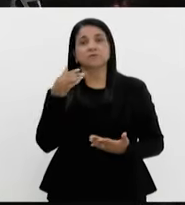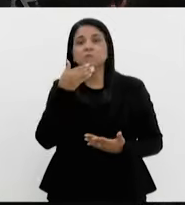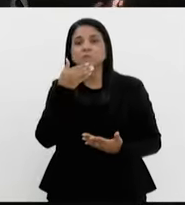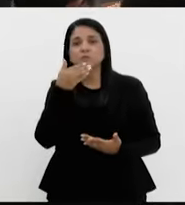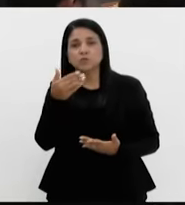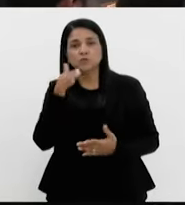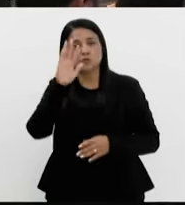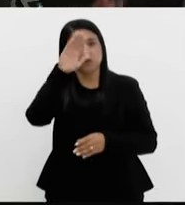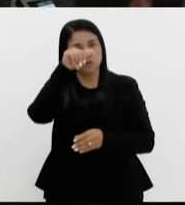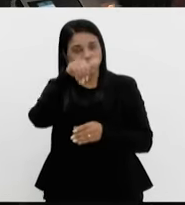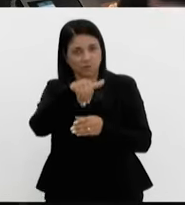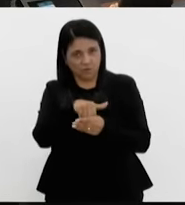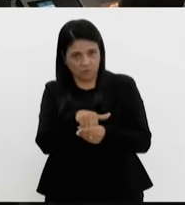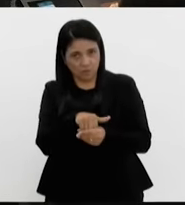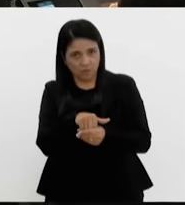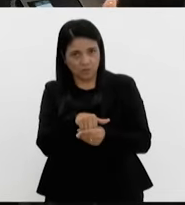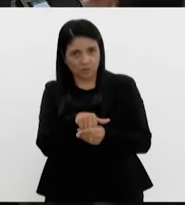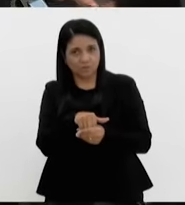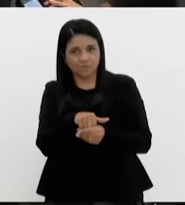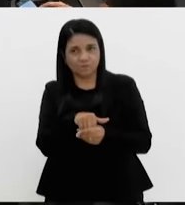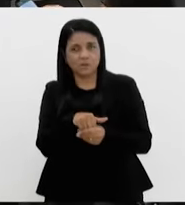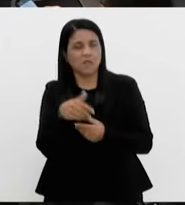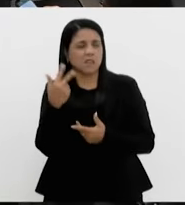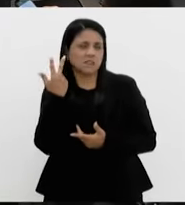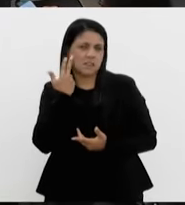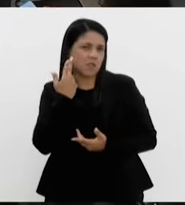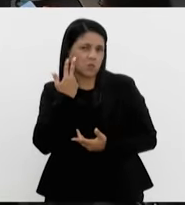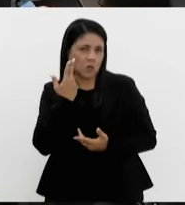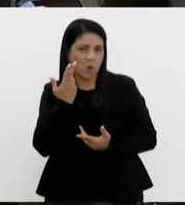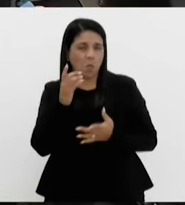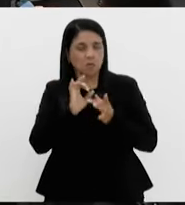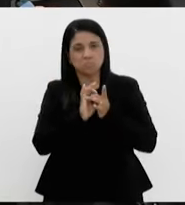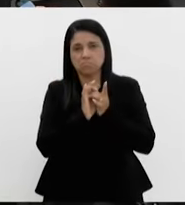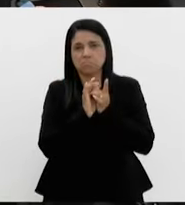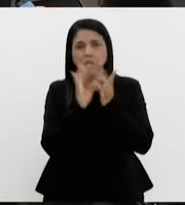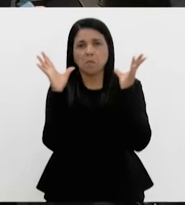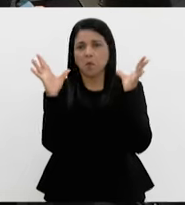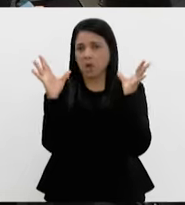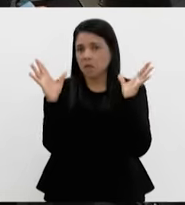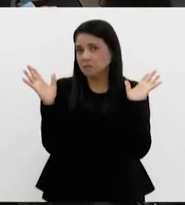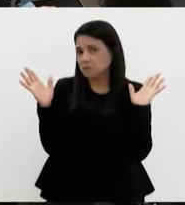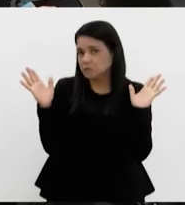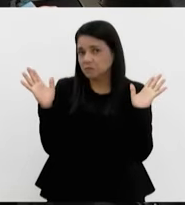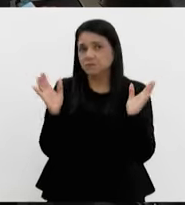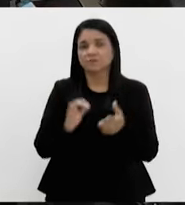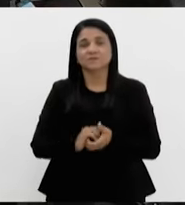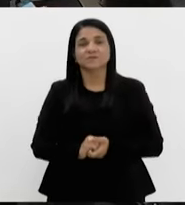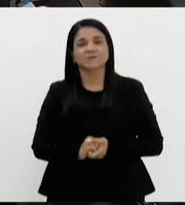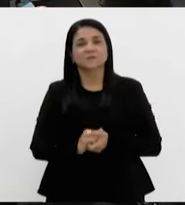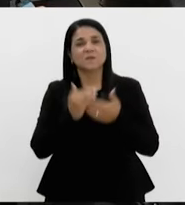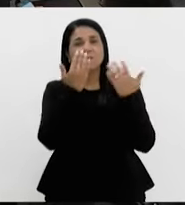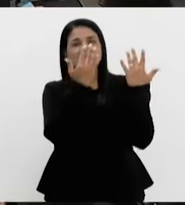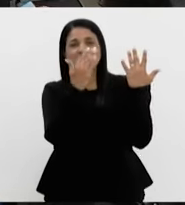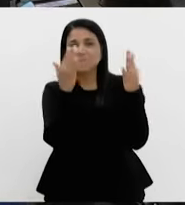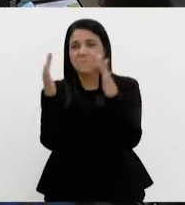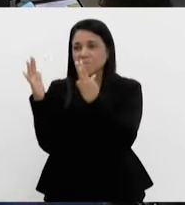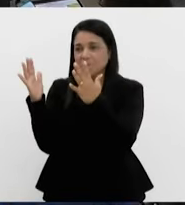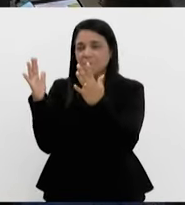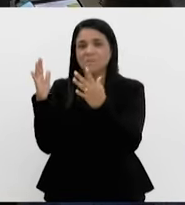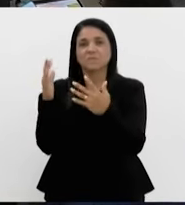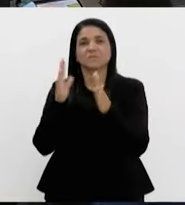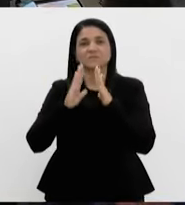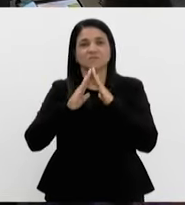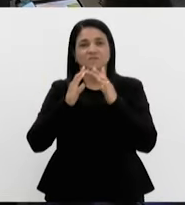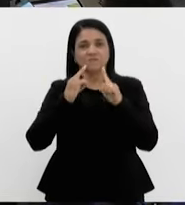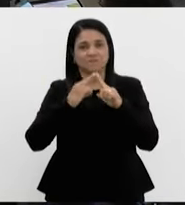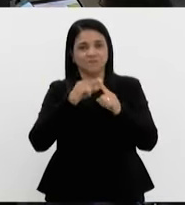o seu voto, o voto. Isso é muito natural, é democrático. Então, parabéns às Assembleias